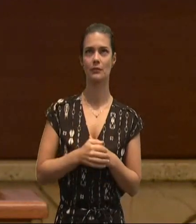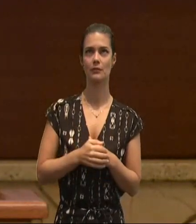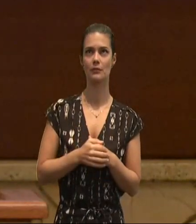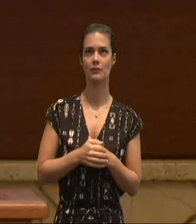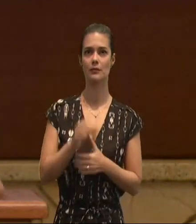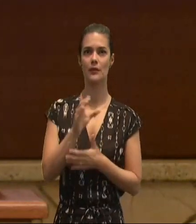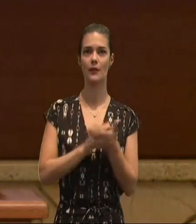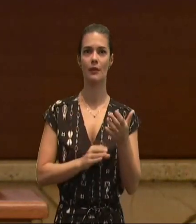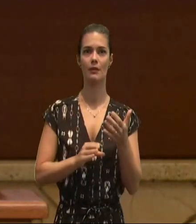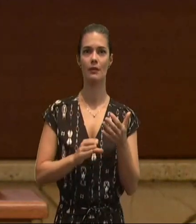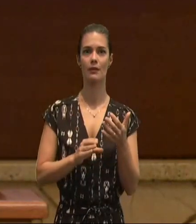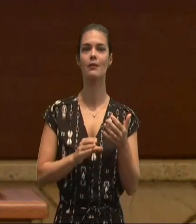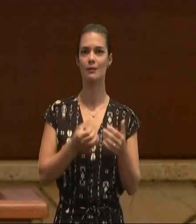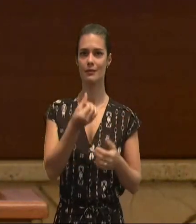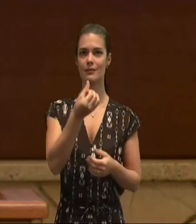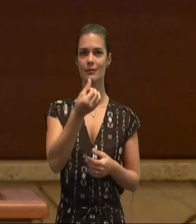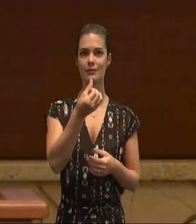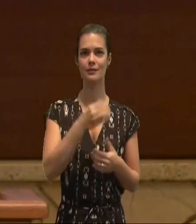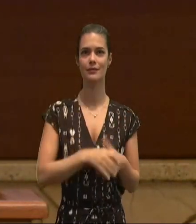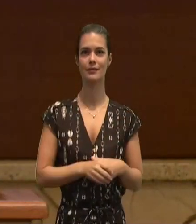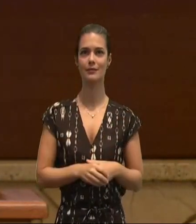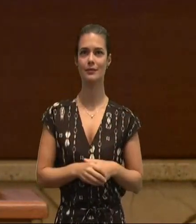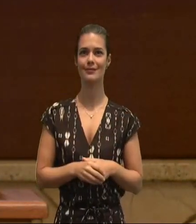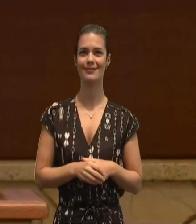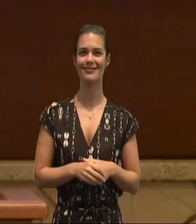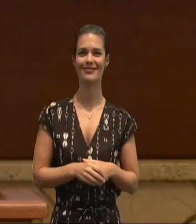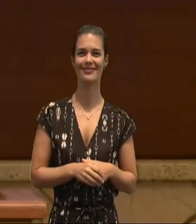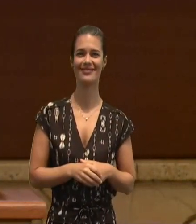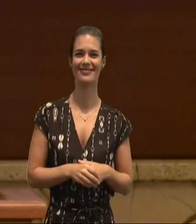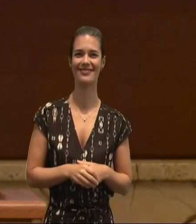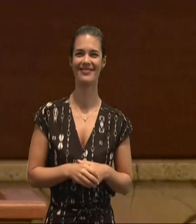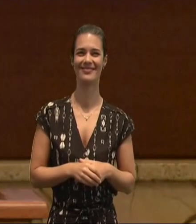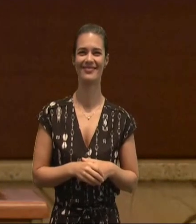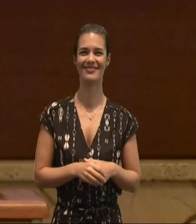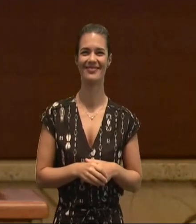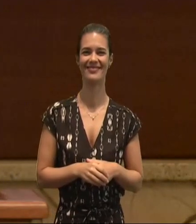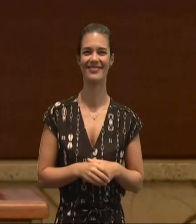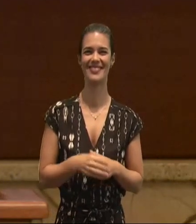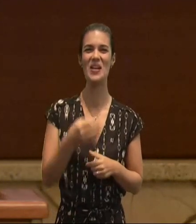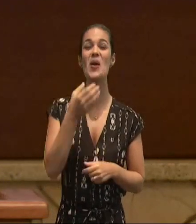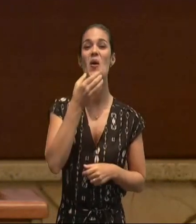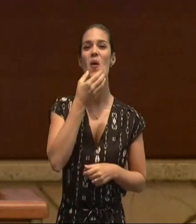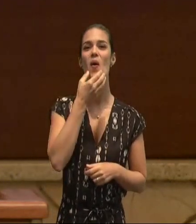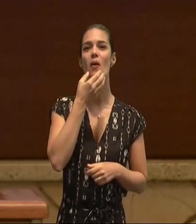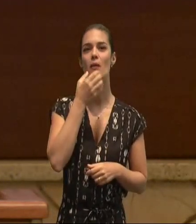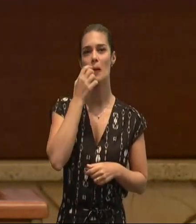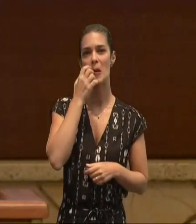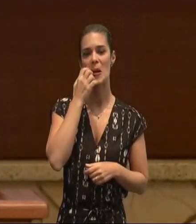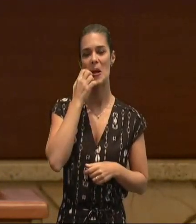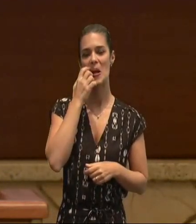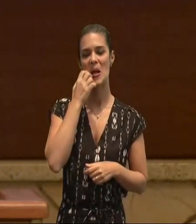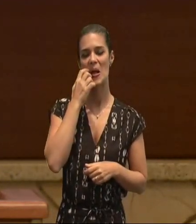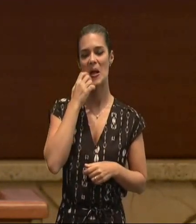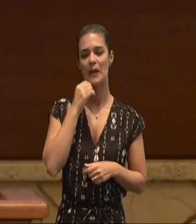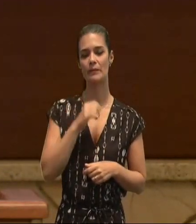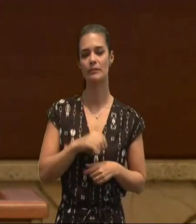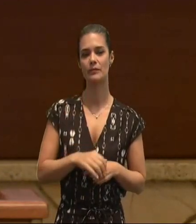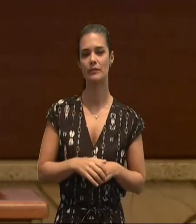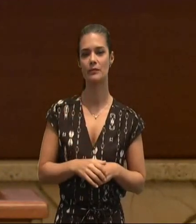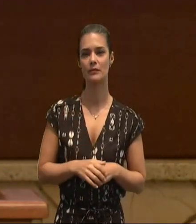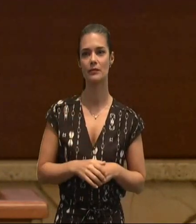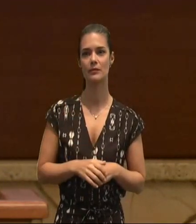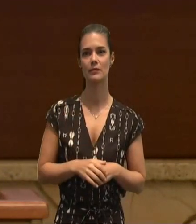já rei, quando já o homem usado por Deus para colocar em ordem